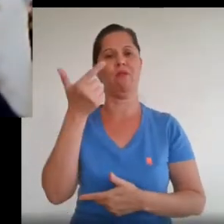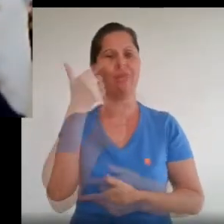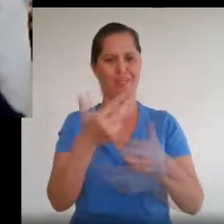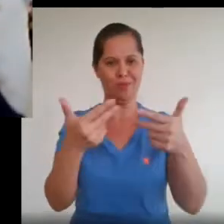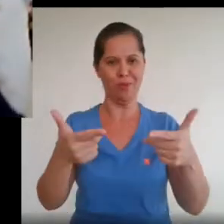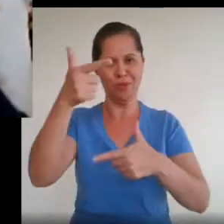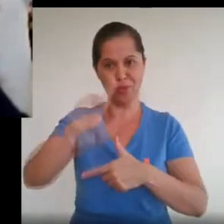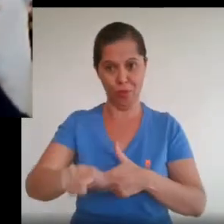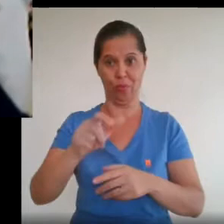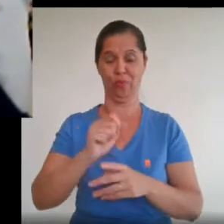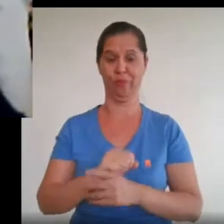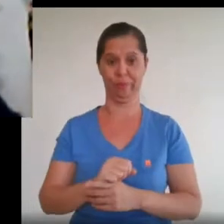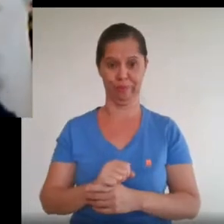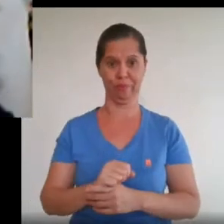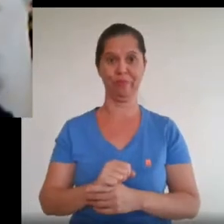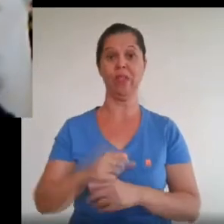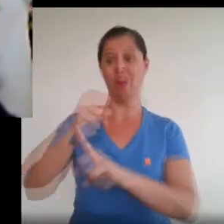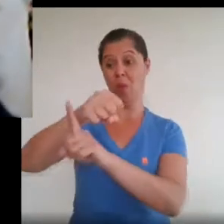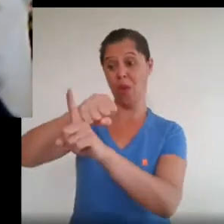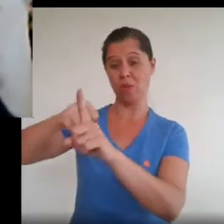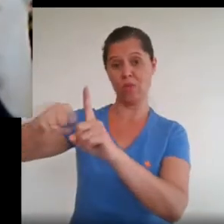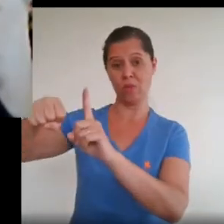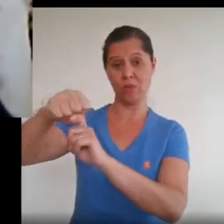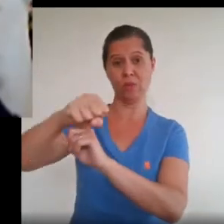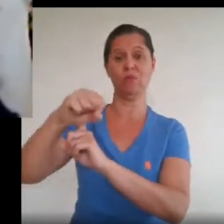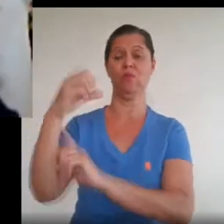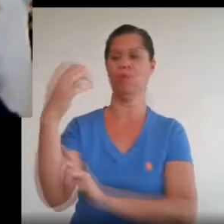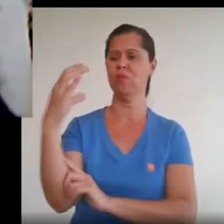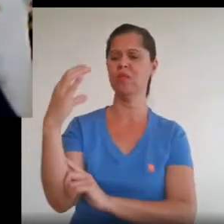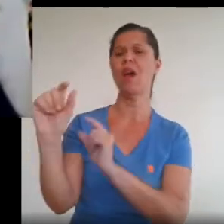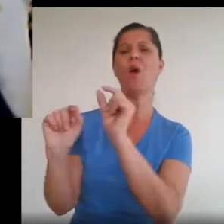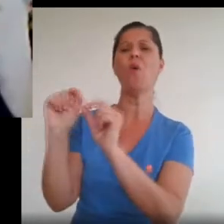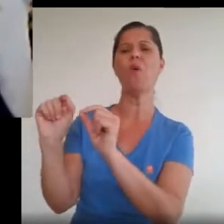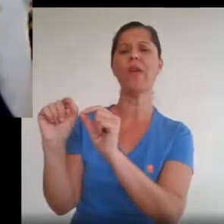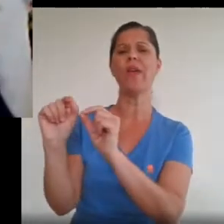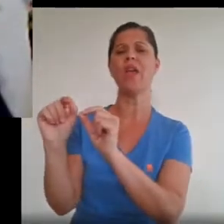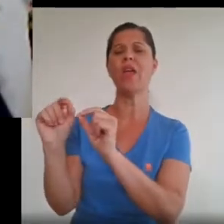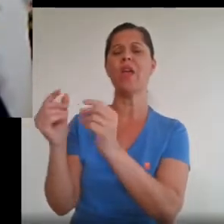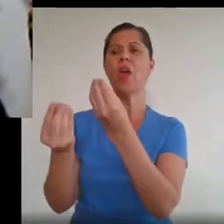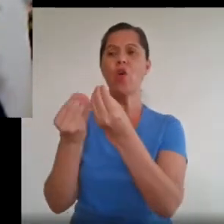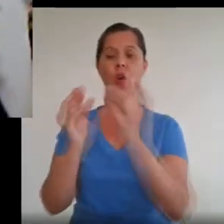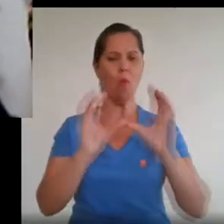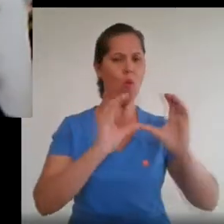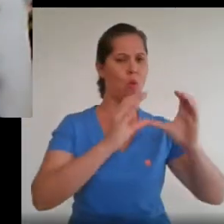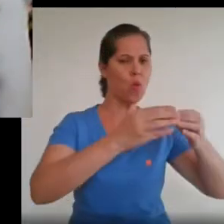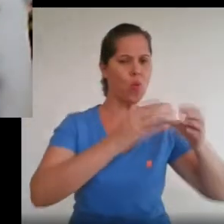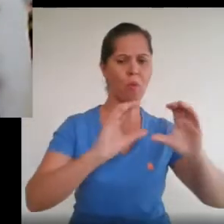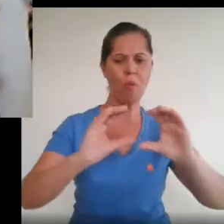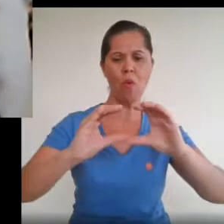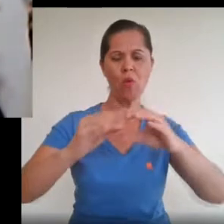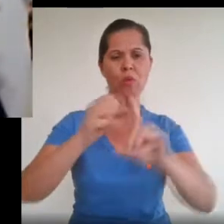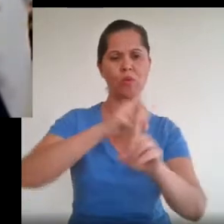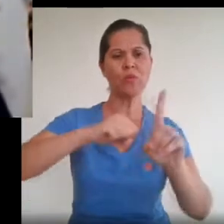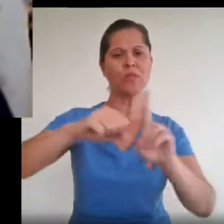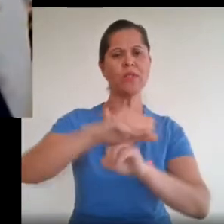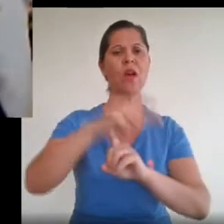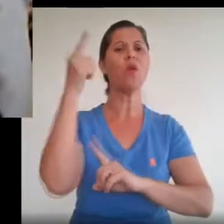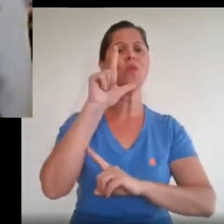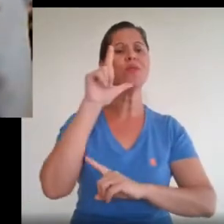seguinte. Então, a sociologia deveria estar se ocupando de como que esses agrupamentos sociais estão se